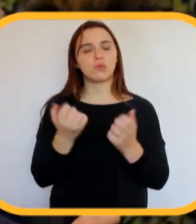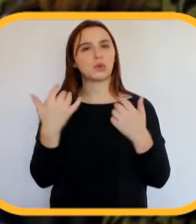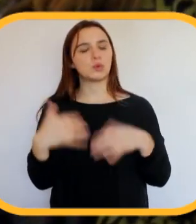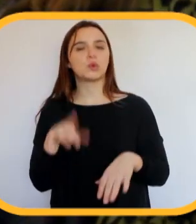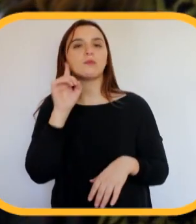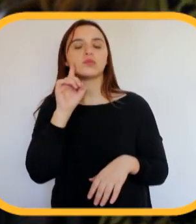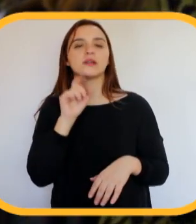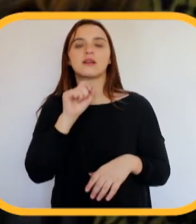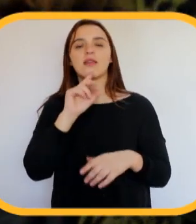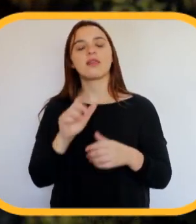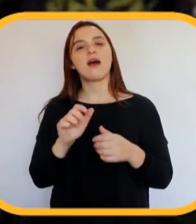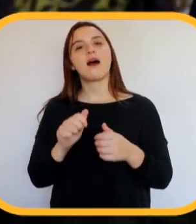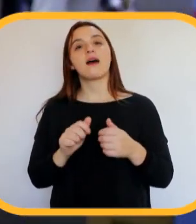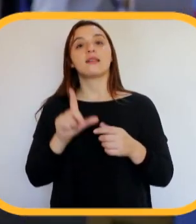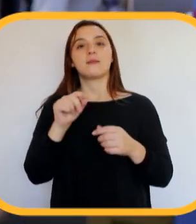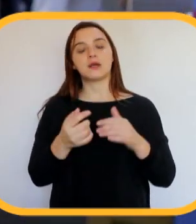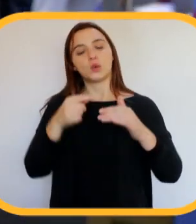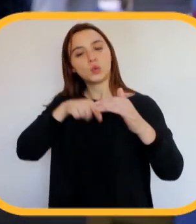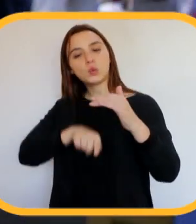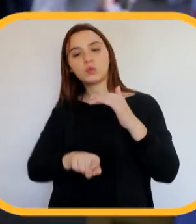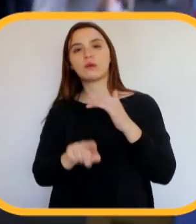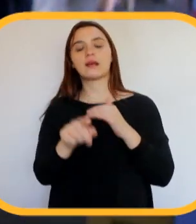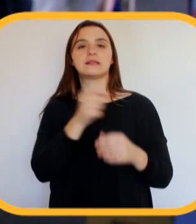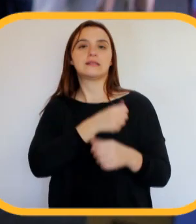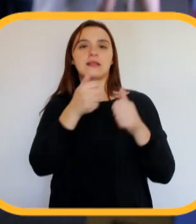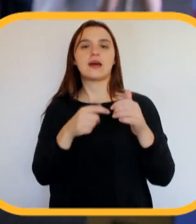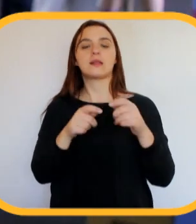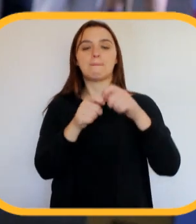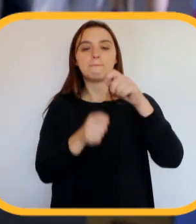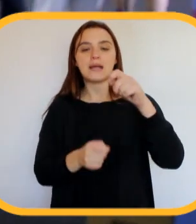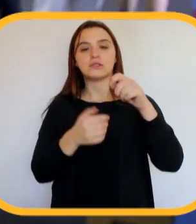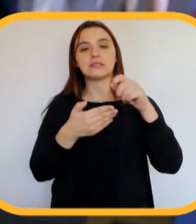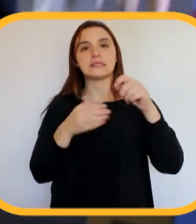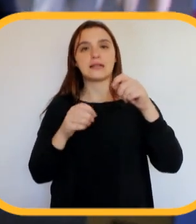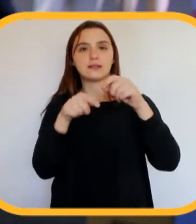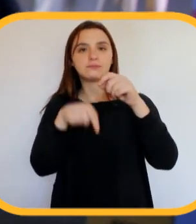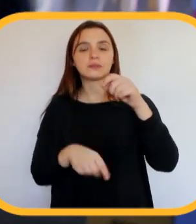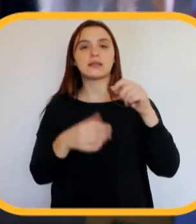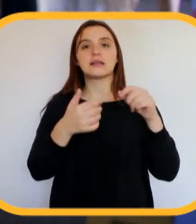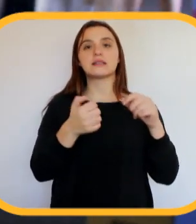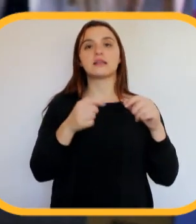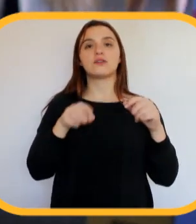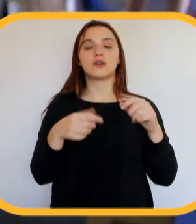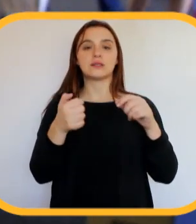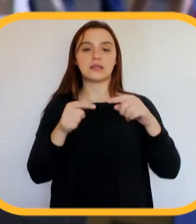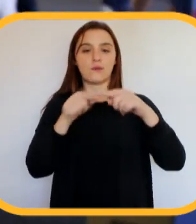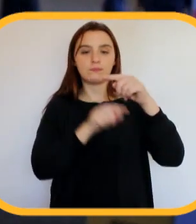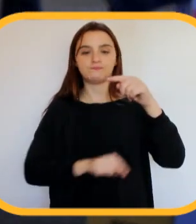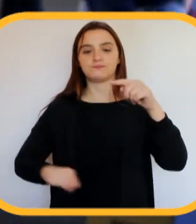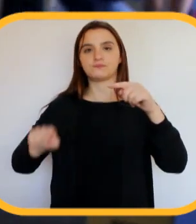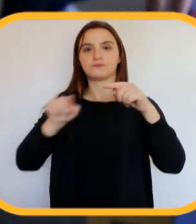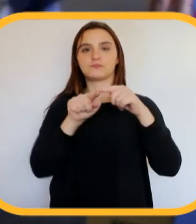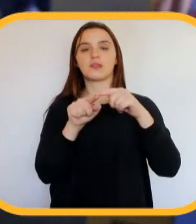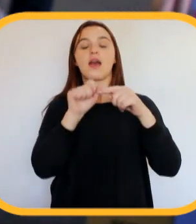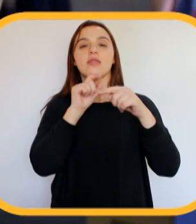a maior obra de adaptação, que é túneis por baixo da cidade, a 70 metros, túneis de 5,5 metros de